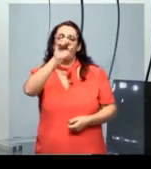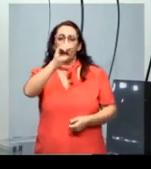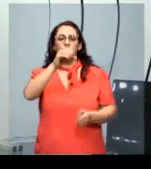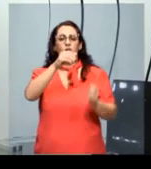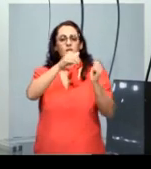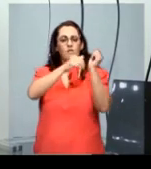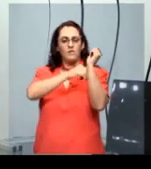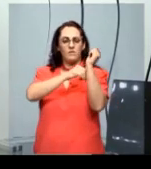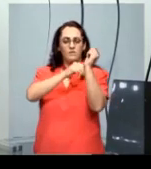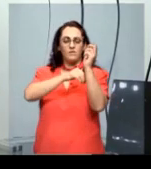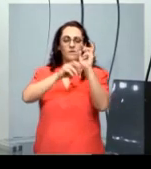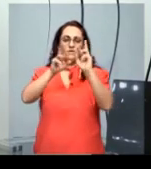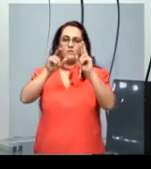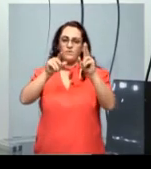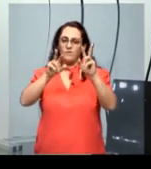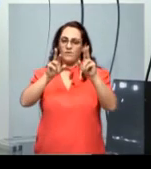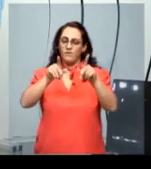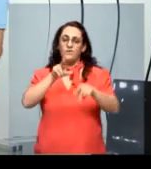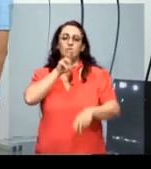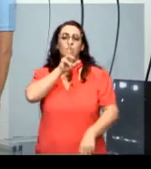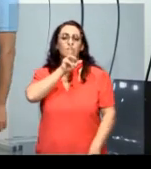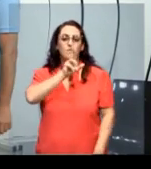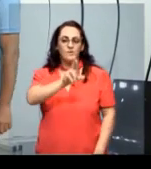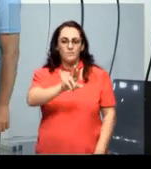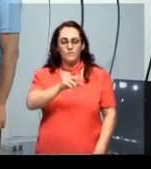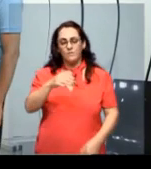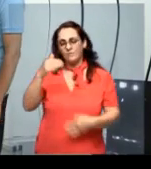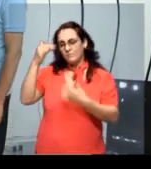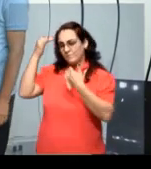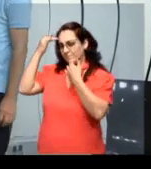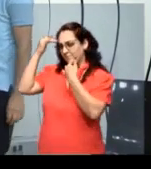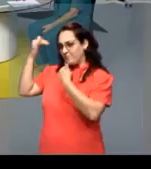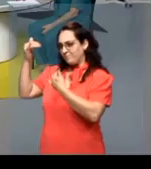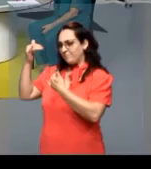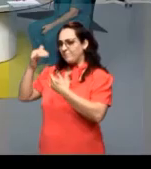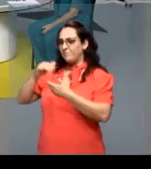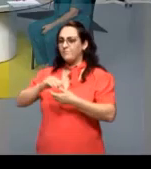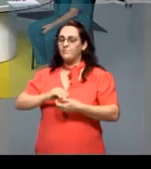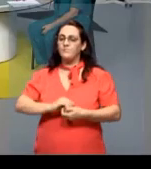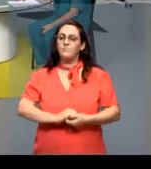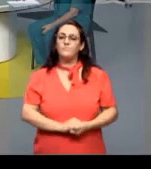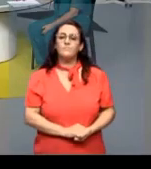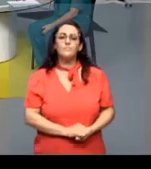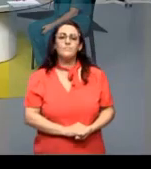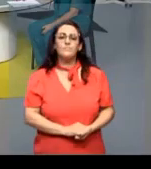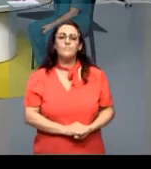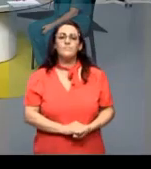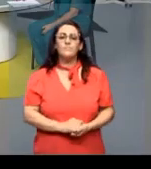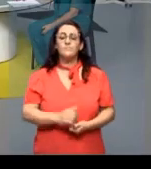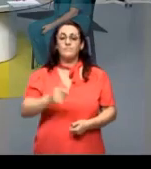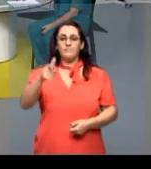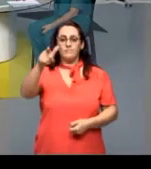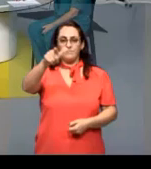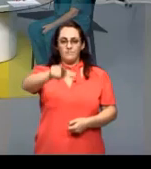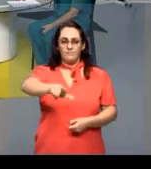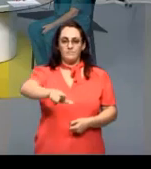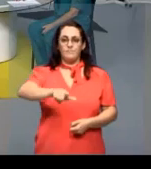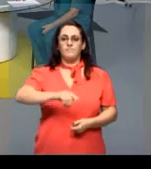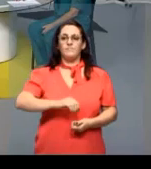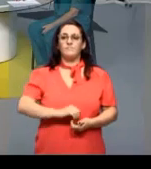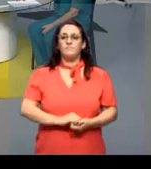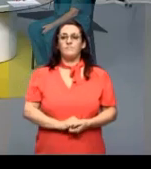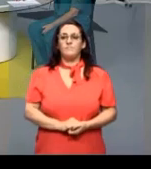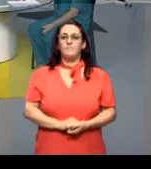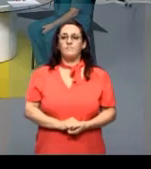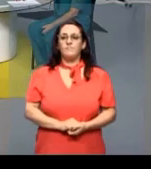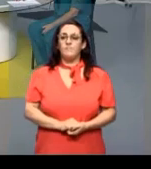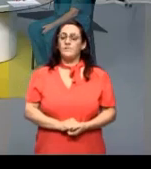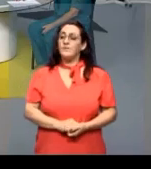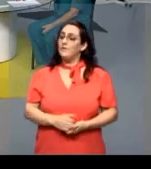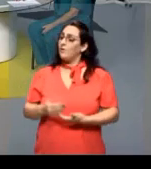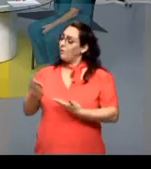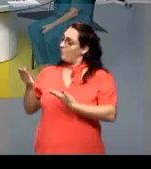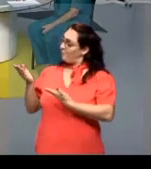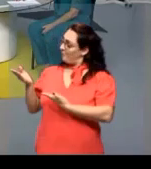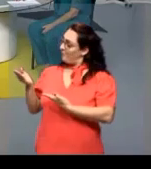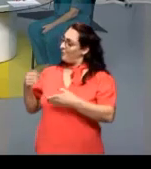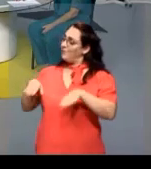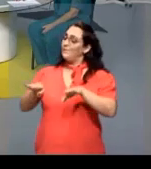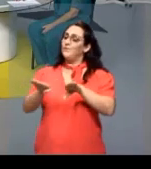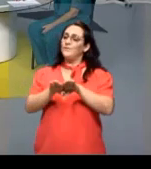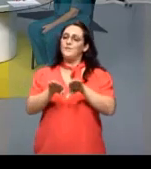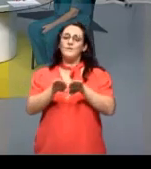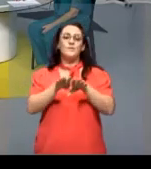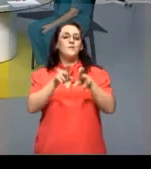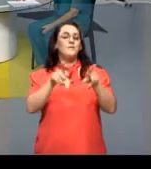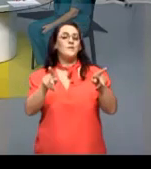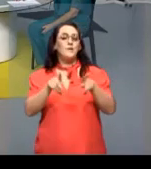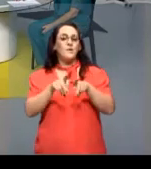resposta. Obrigado, Cláudia. Ótimo. Vamos para a próxima. E ainda é para você, professor. Então, vamos